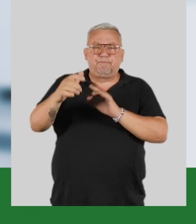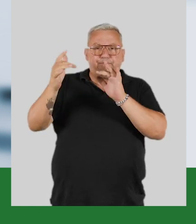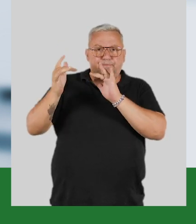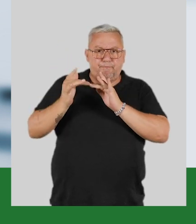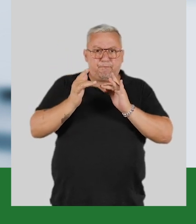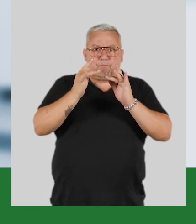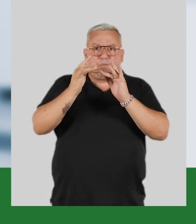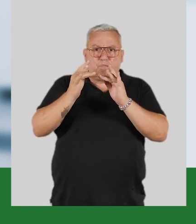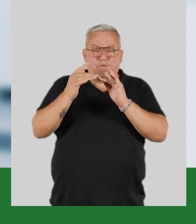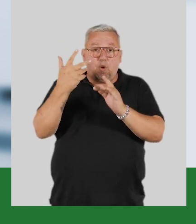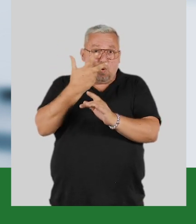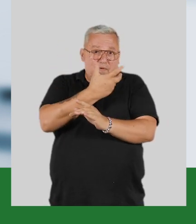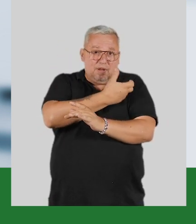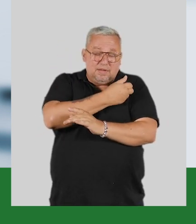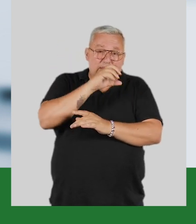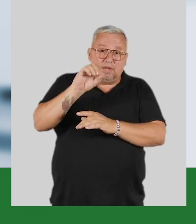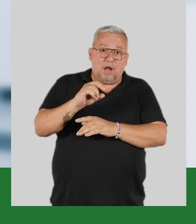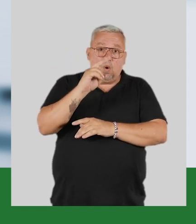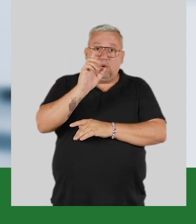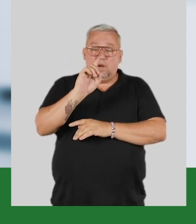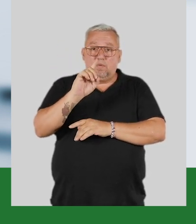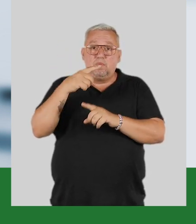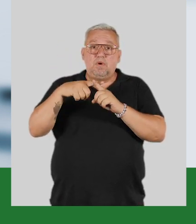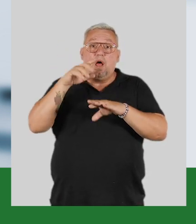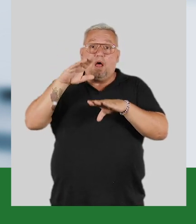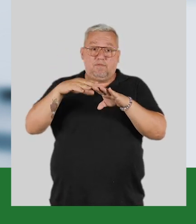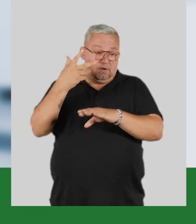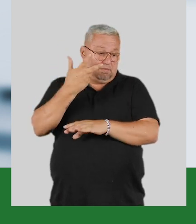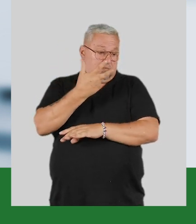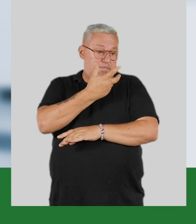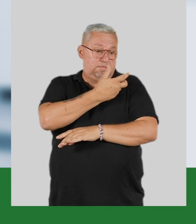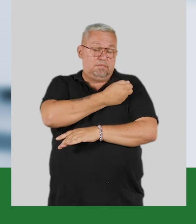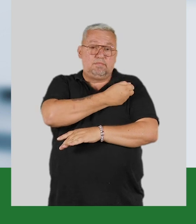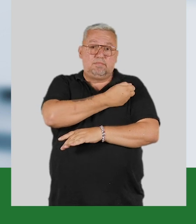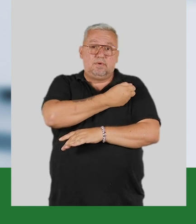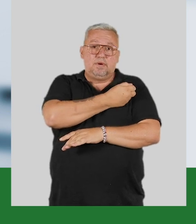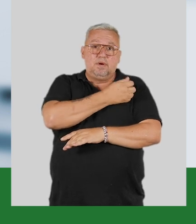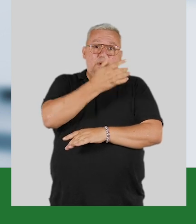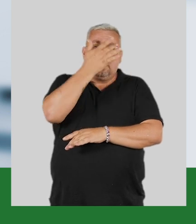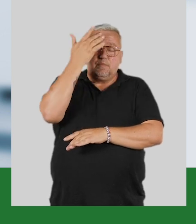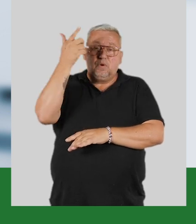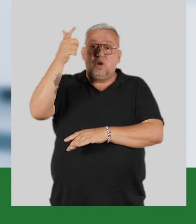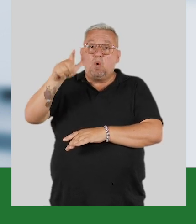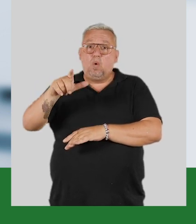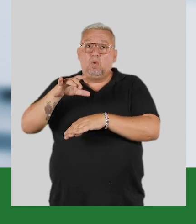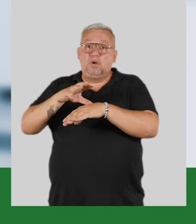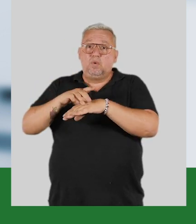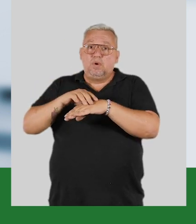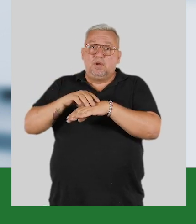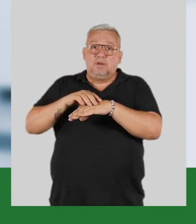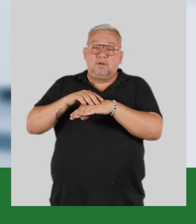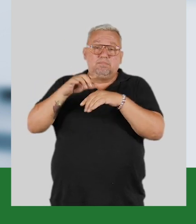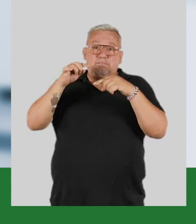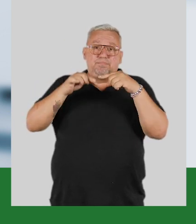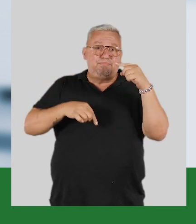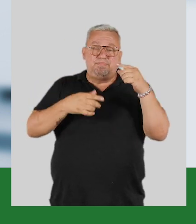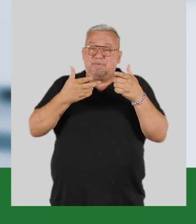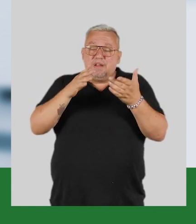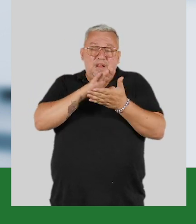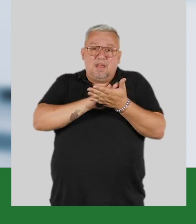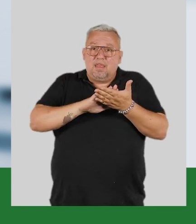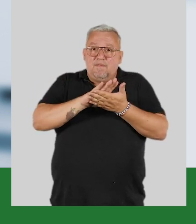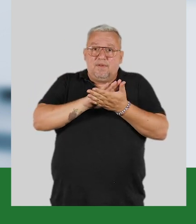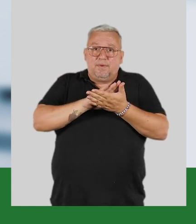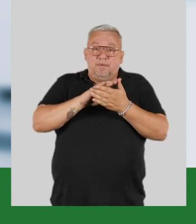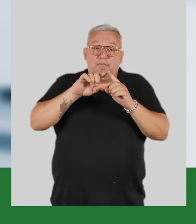causal com a vacina, porque a vacina às vezes ela é dada a uma pessoa e a pessoa tem alguma outra doença, algum outro agravo que não tem relação direta com a